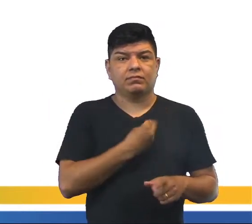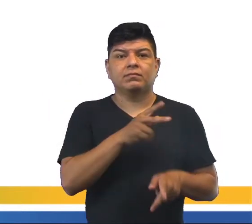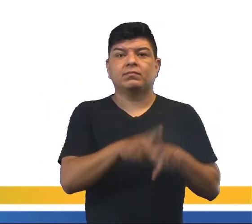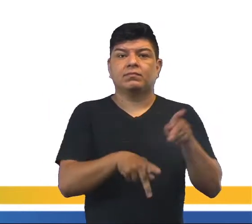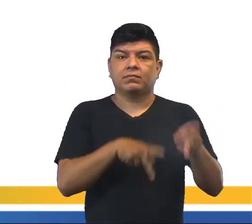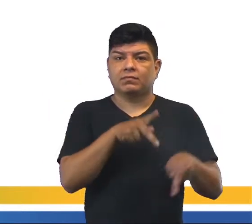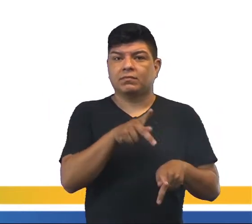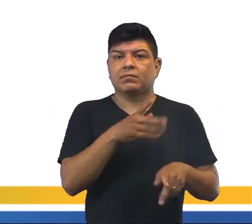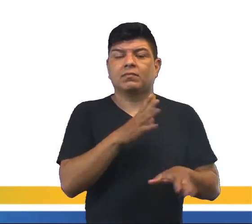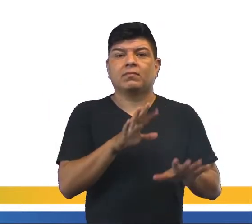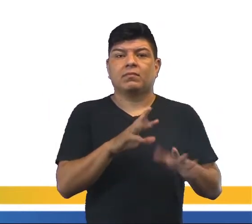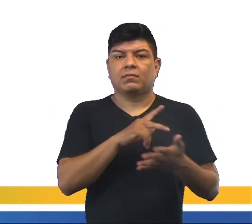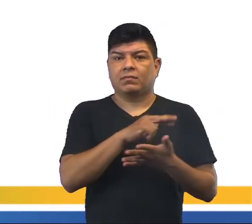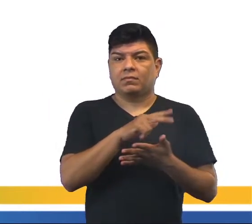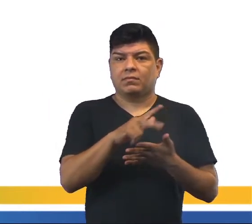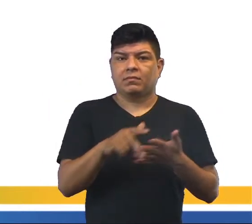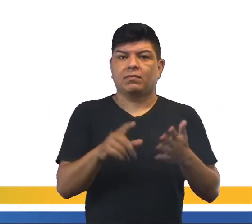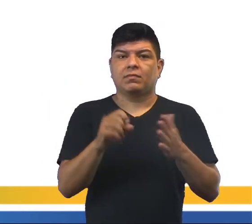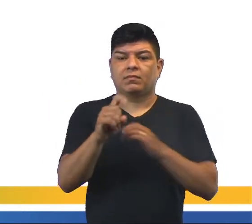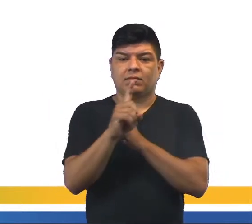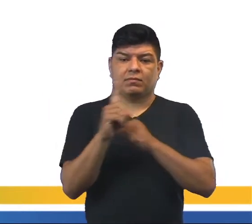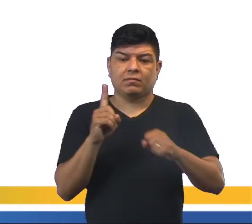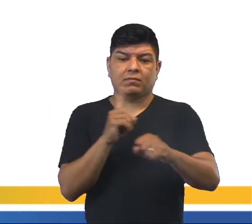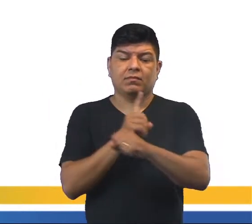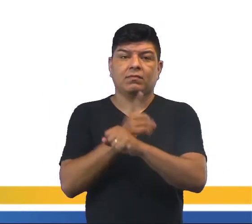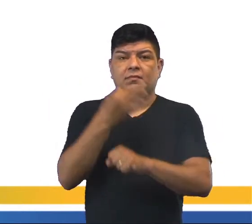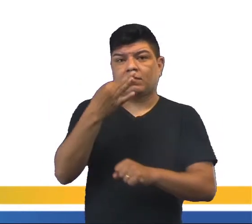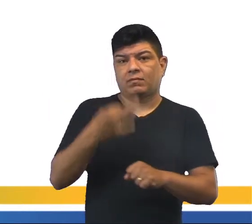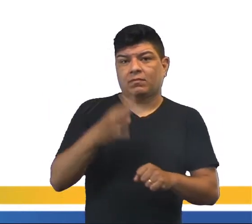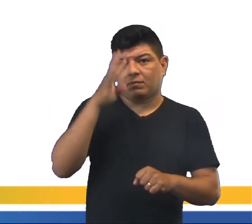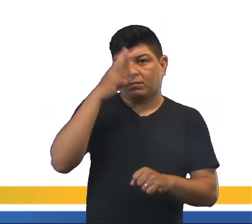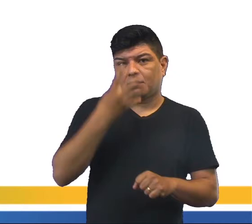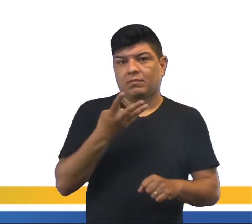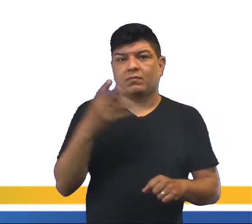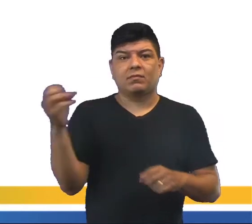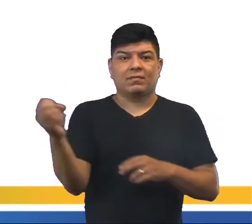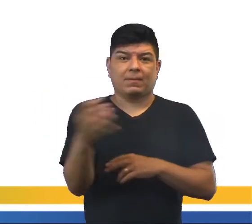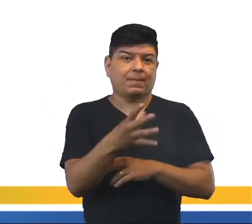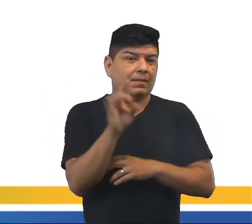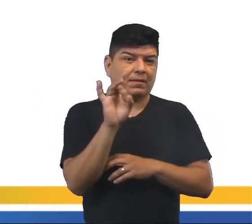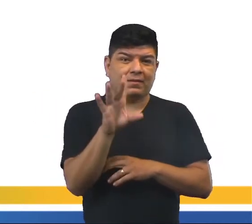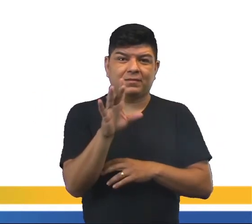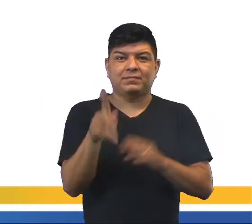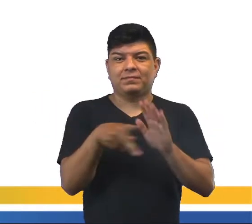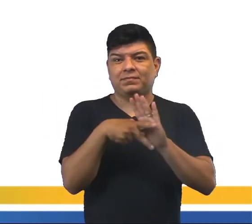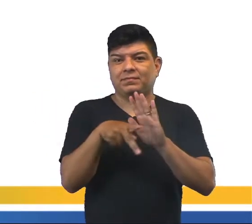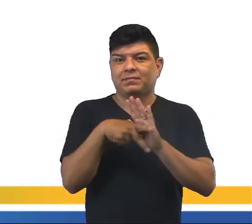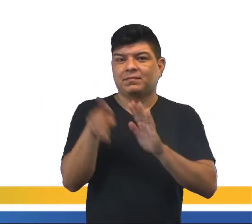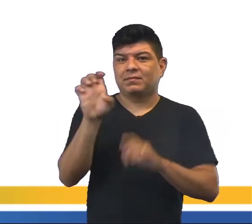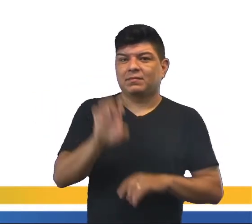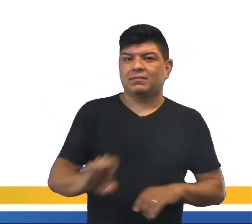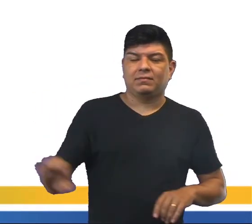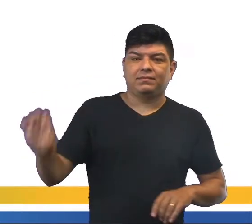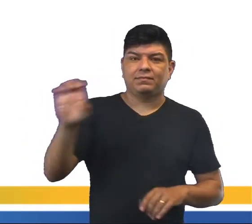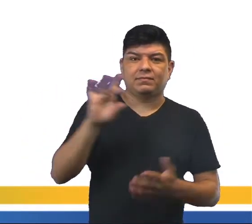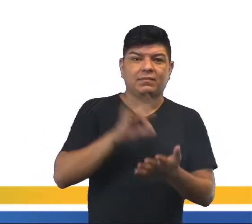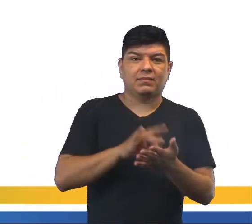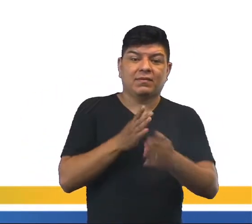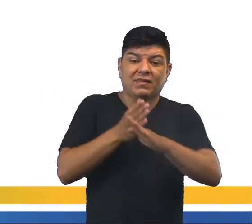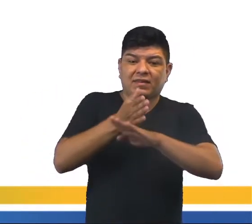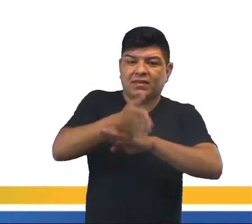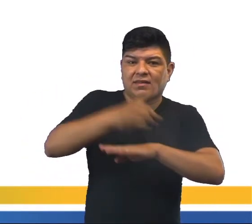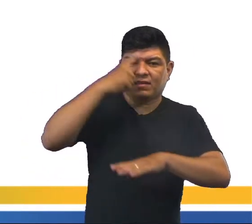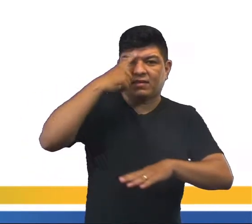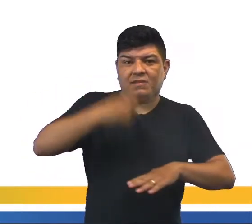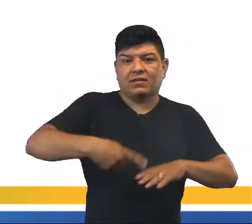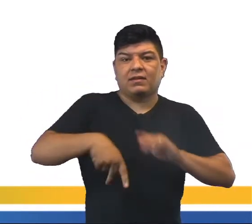por uma diversidade de sociedades. Certamente a descoberta foi uma novidade somente para os próprios europeus, que na verdade invadiram e impuseram